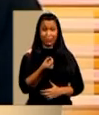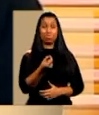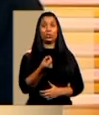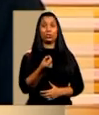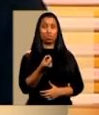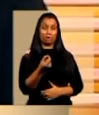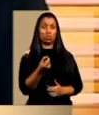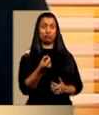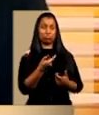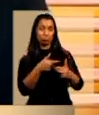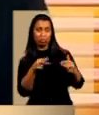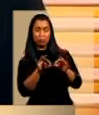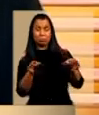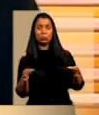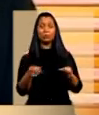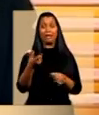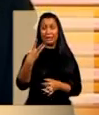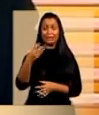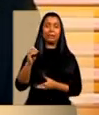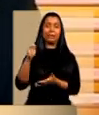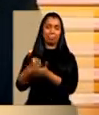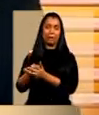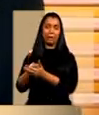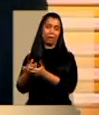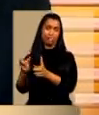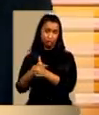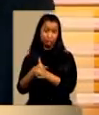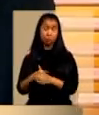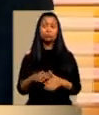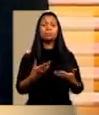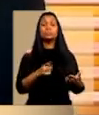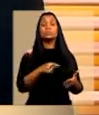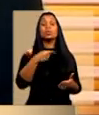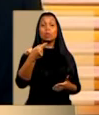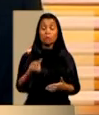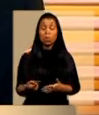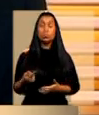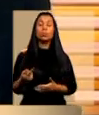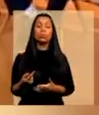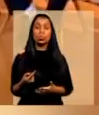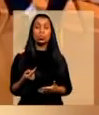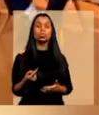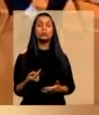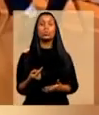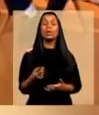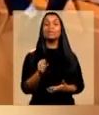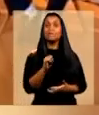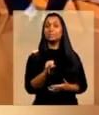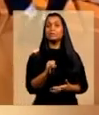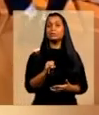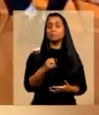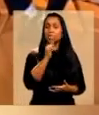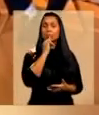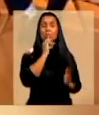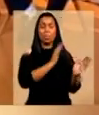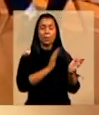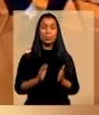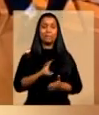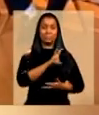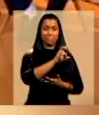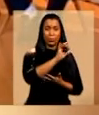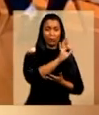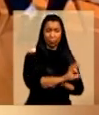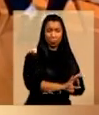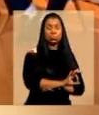20 a questão do supérfluo e 30 para pagar as dívidas. E numa outra situação... Quando eu paguei a dívida? Aí a gente poderia estar estabelecendo